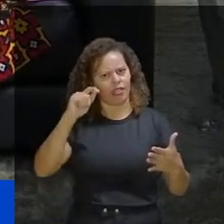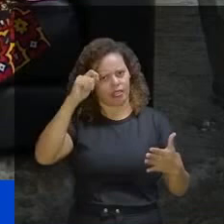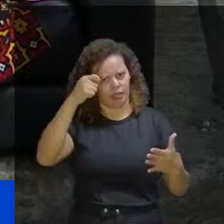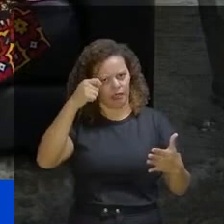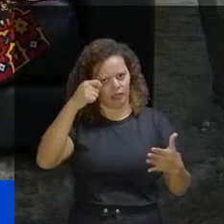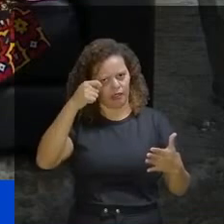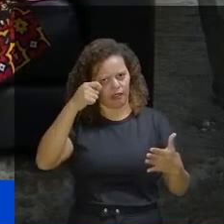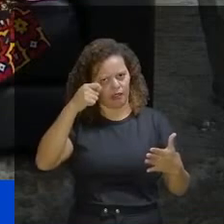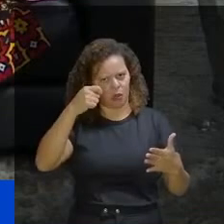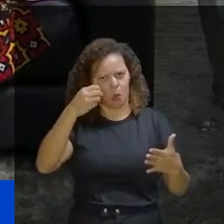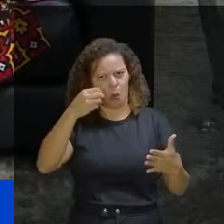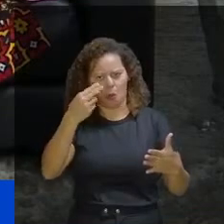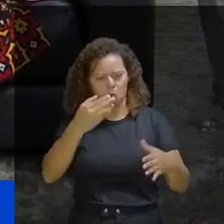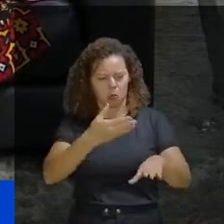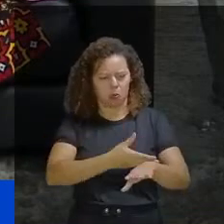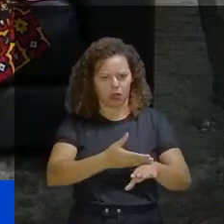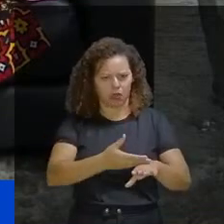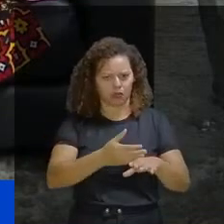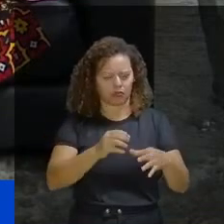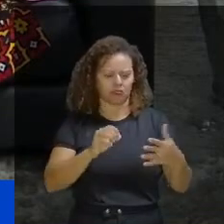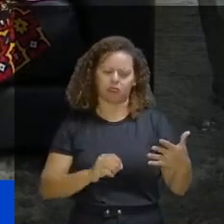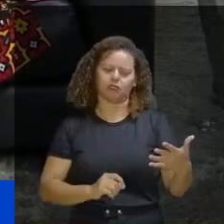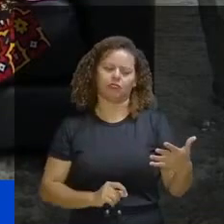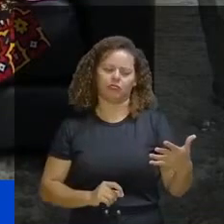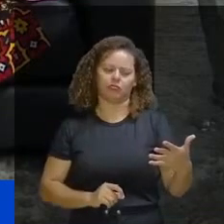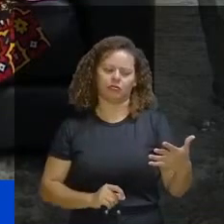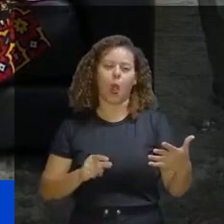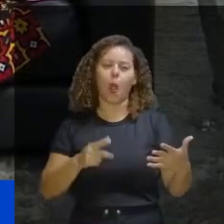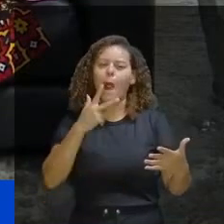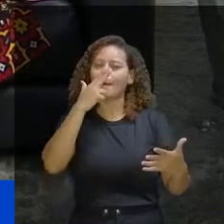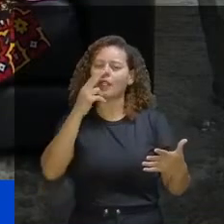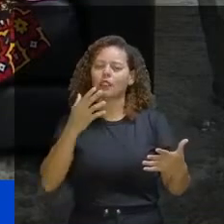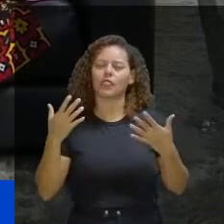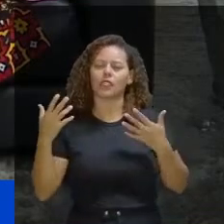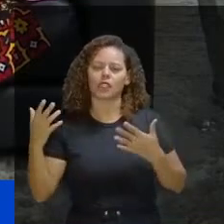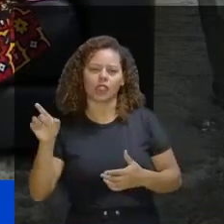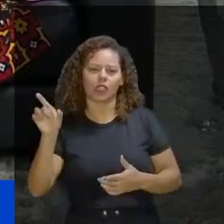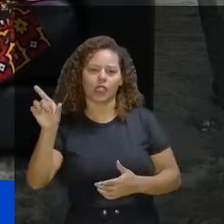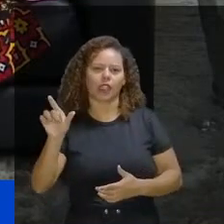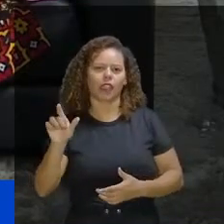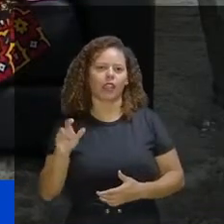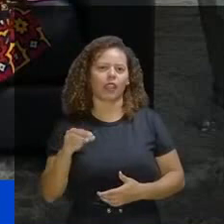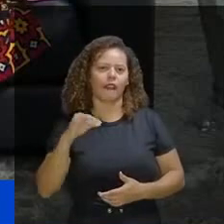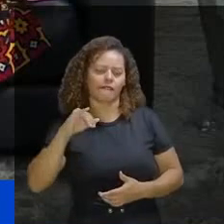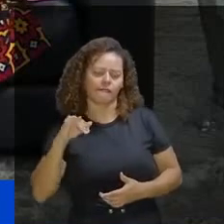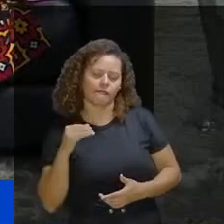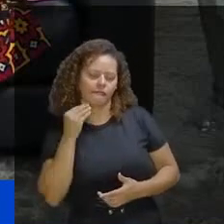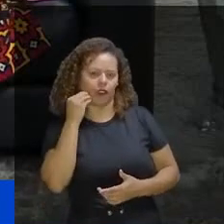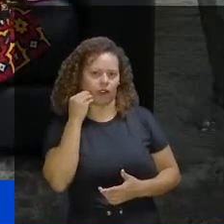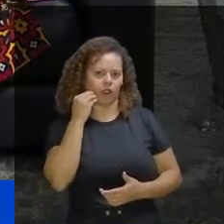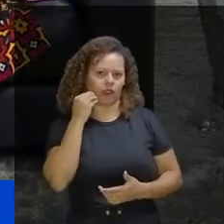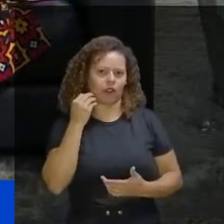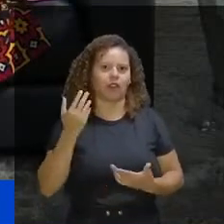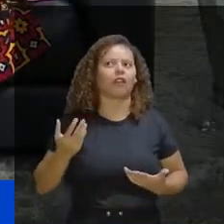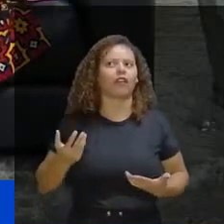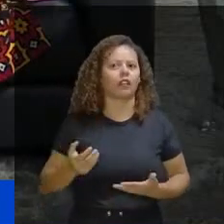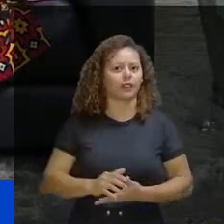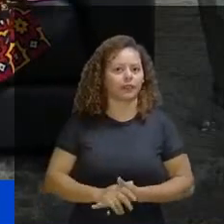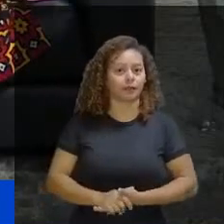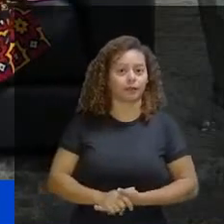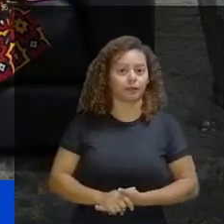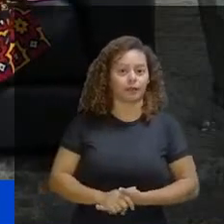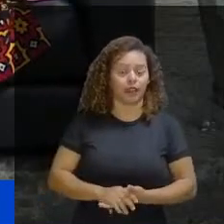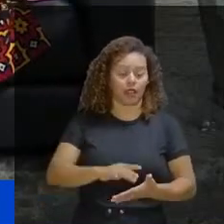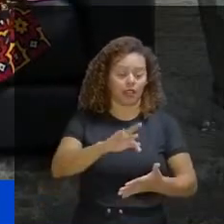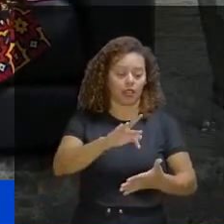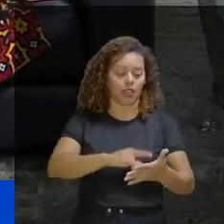parda, e ela estiver numa afroconveniência para ganhar alguma vantagem, esse pedido vai ser indeferido, esse